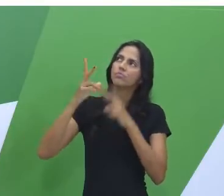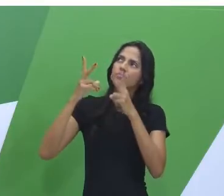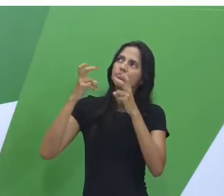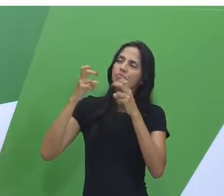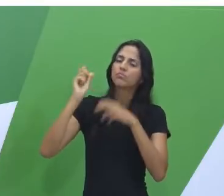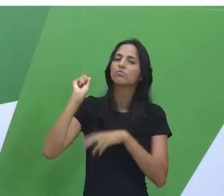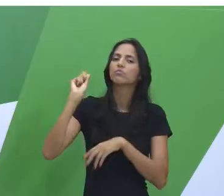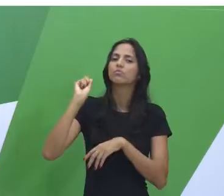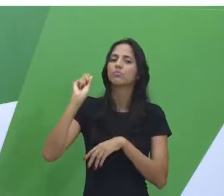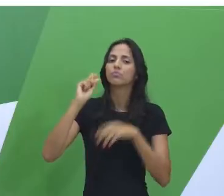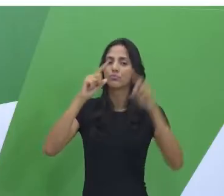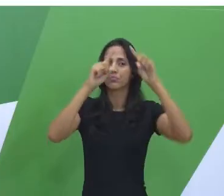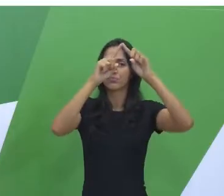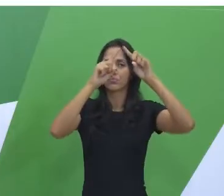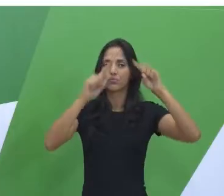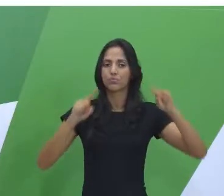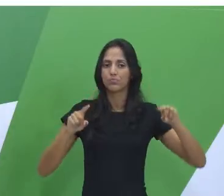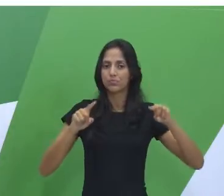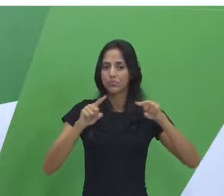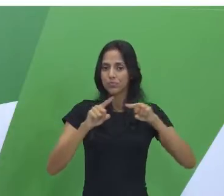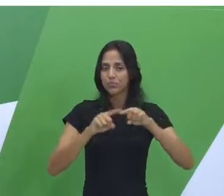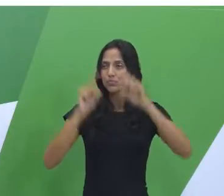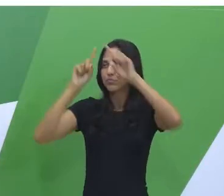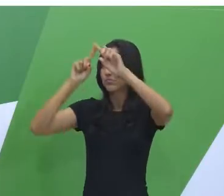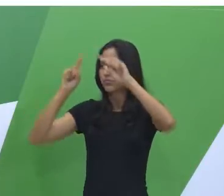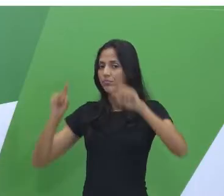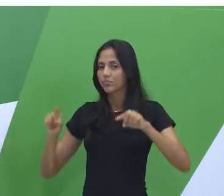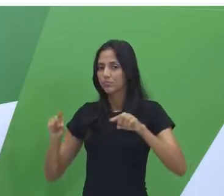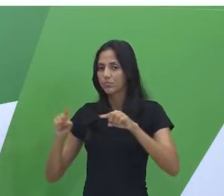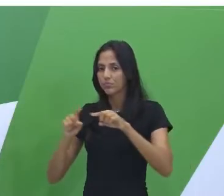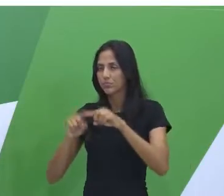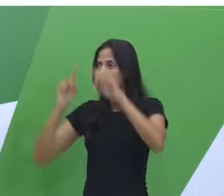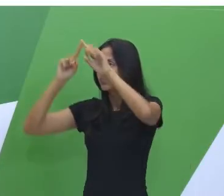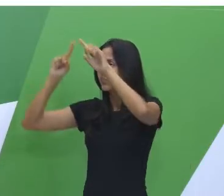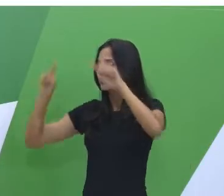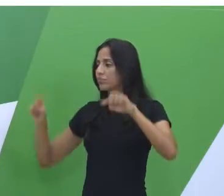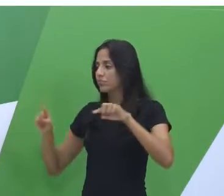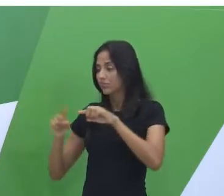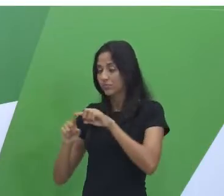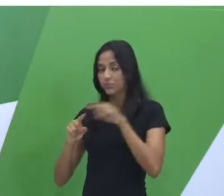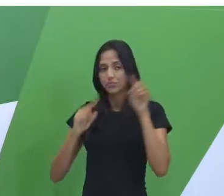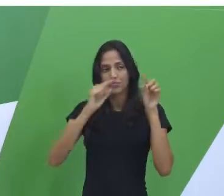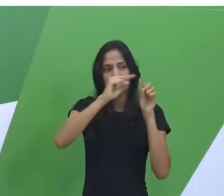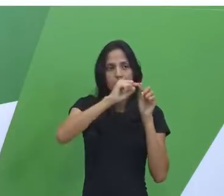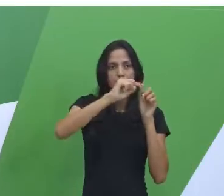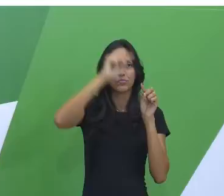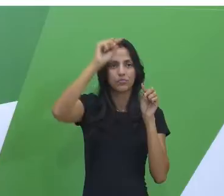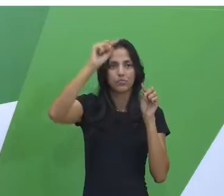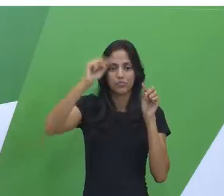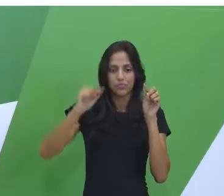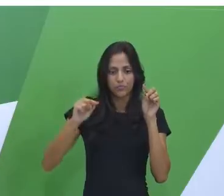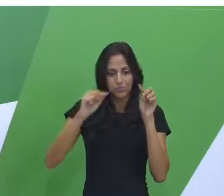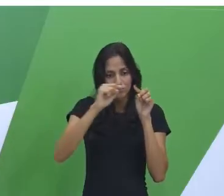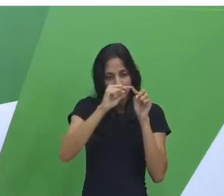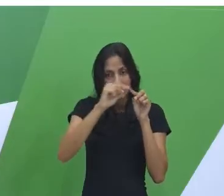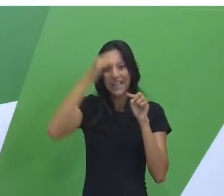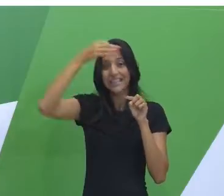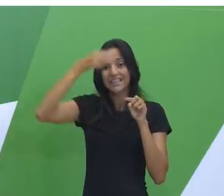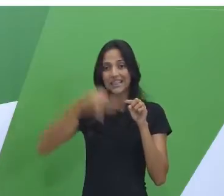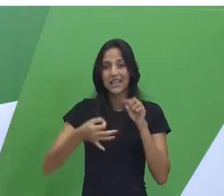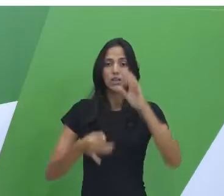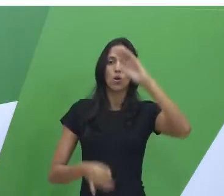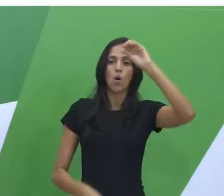dos lados são proporcionais às correspondentes medidas dos seus ângulos opostos. Então, se eu estou no lado